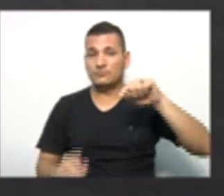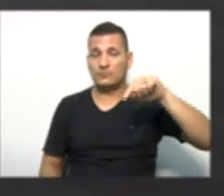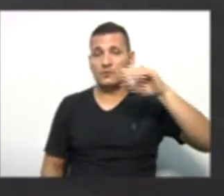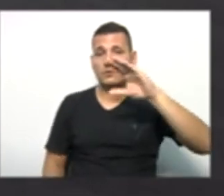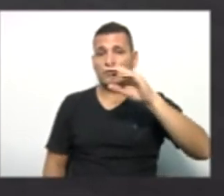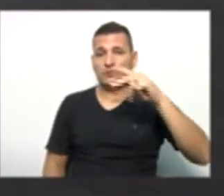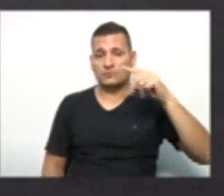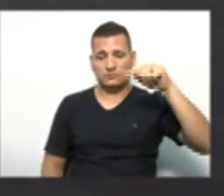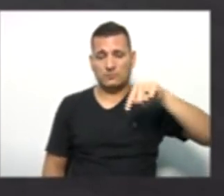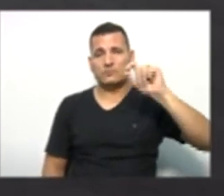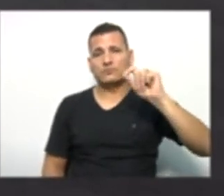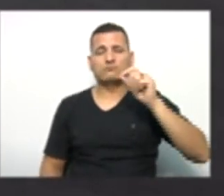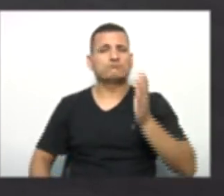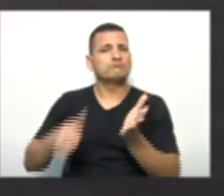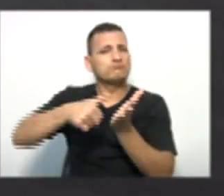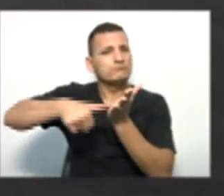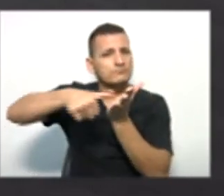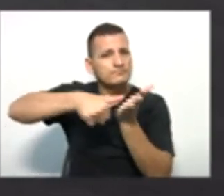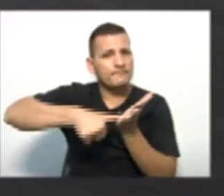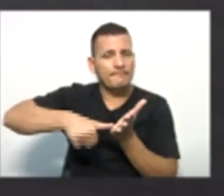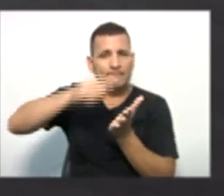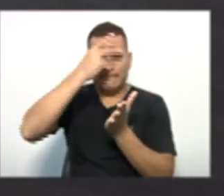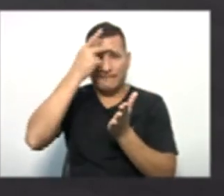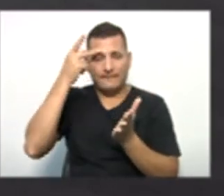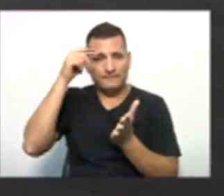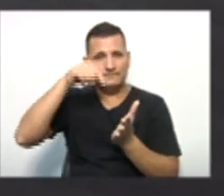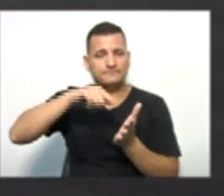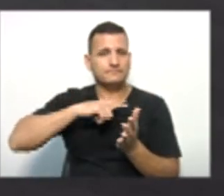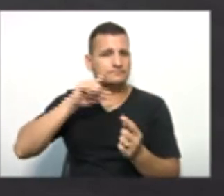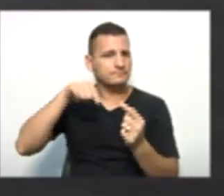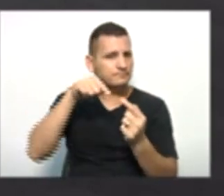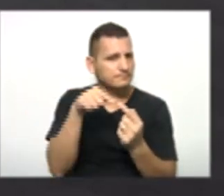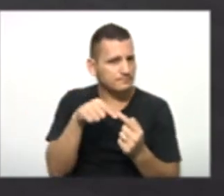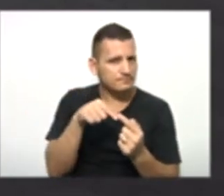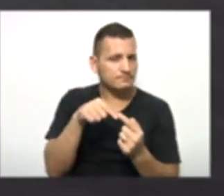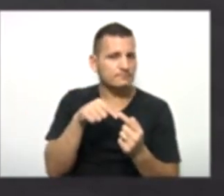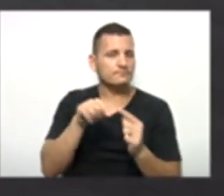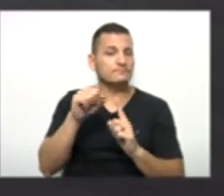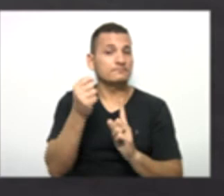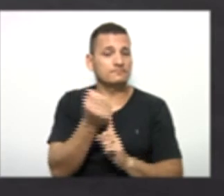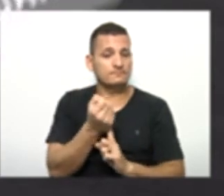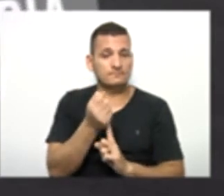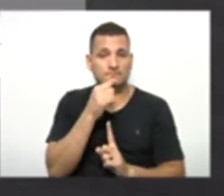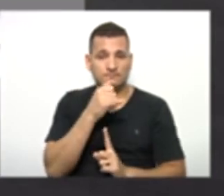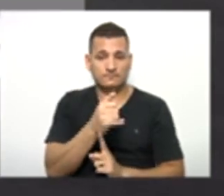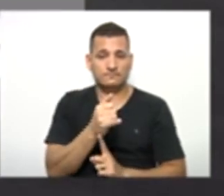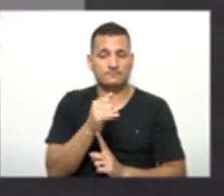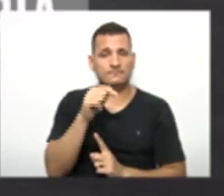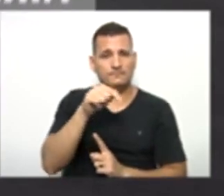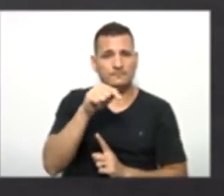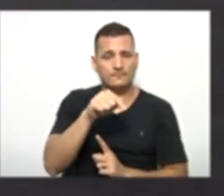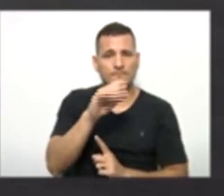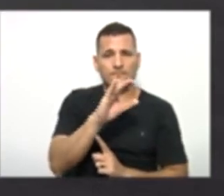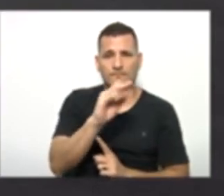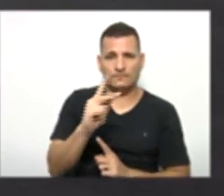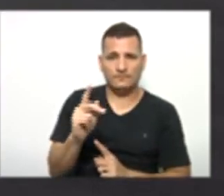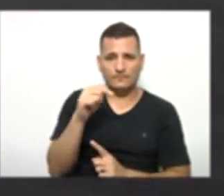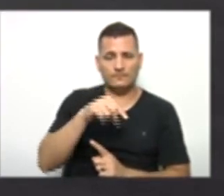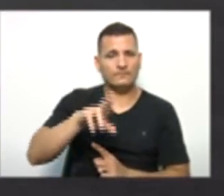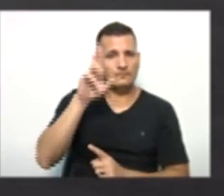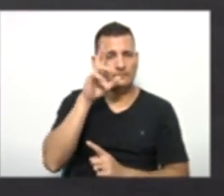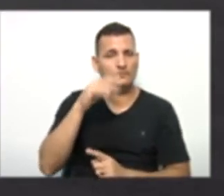é uma associação de pessoas com um objetivo social definido. Se a cooperativa definiu que o seu ramo